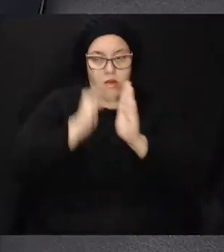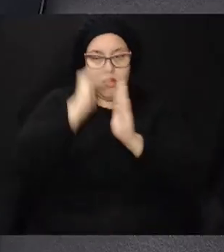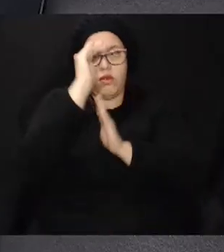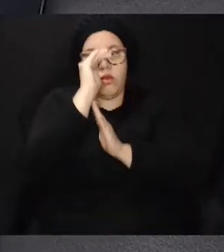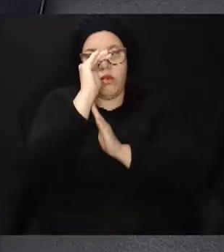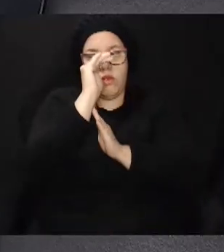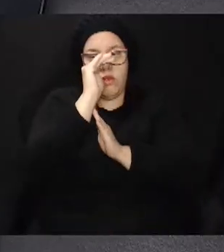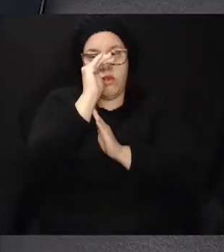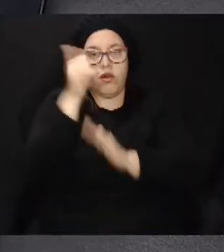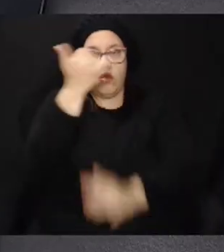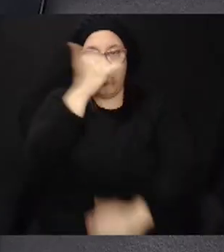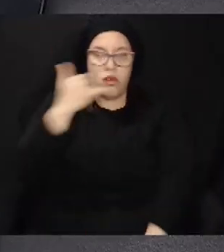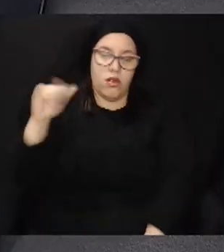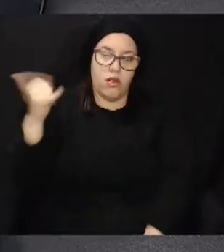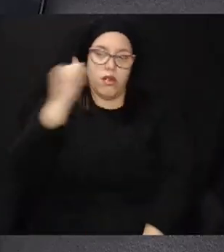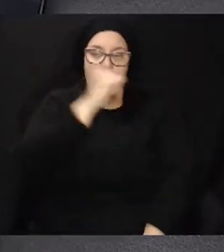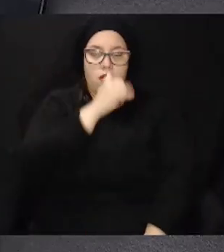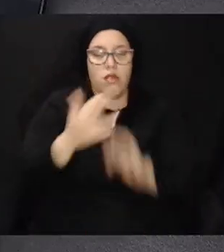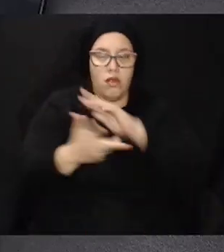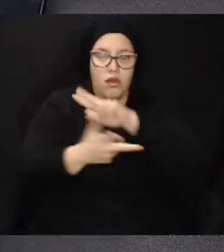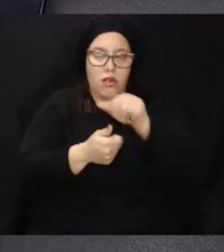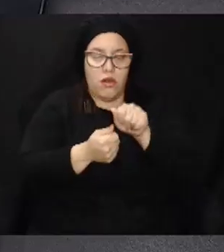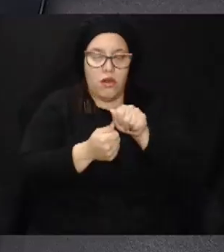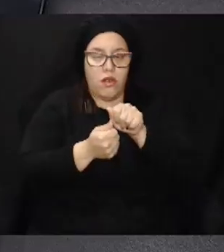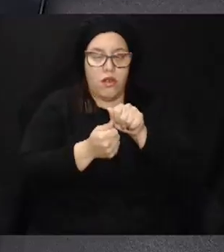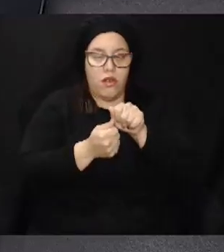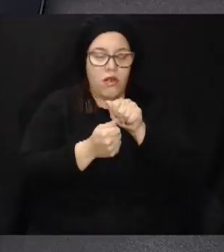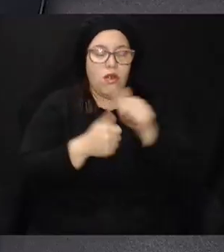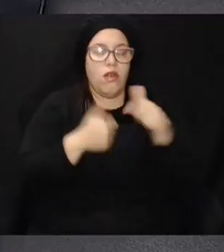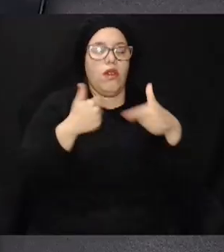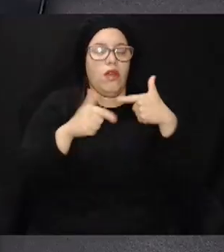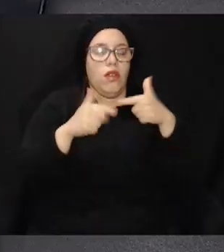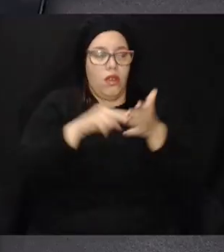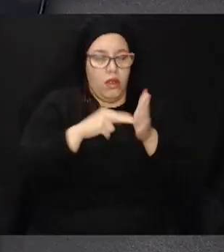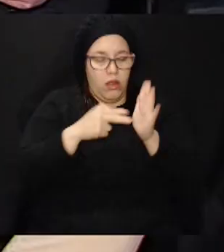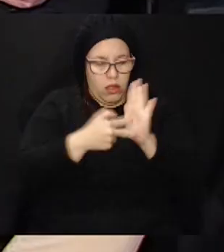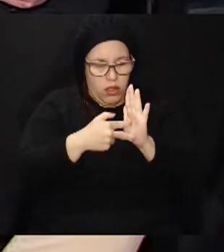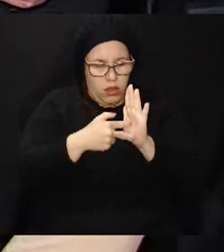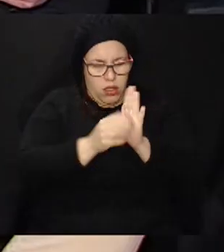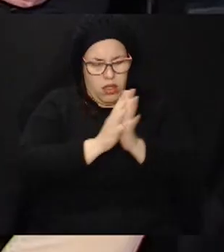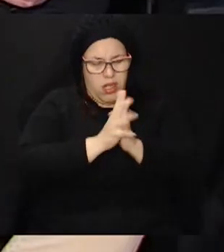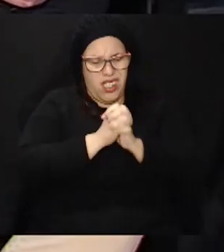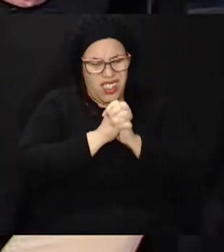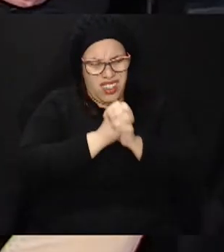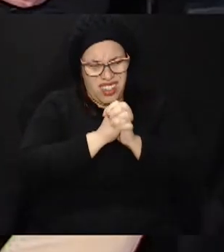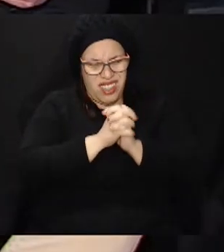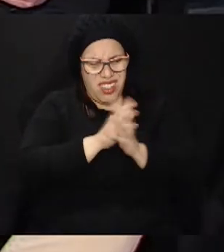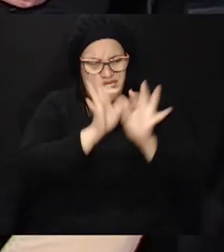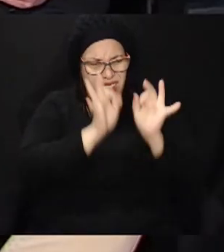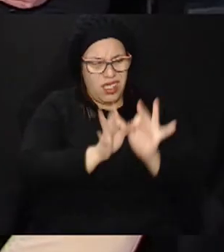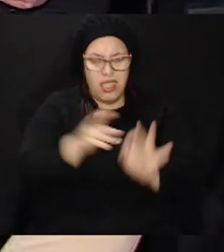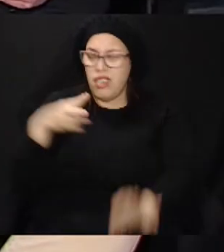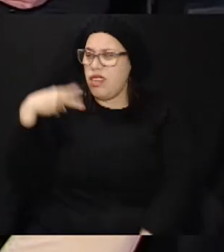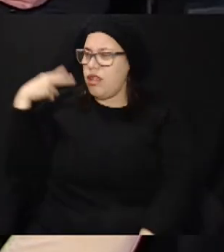Aeroporto Internacional de Viracopos. E a gente tem trabalhado nisso, tomara que continue dando certo. Vereador, agora falando das indicações do senhor,